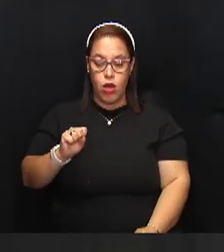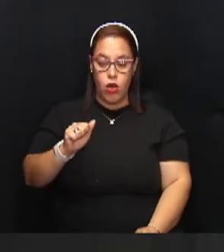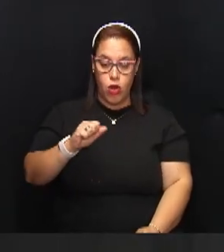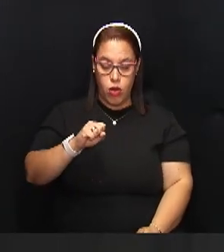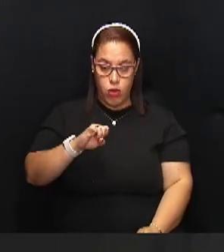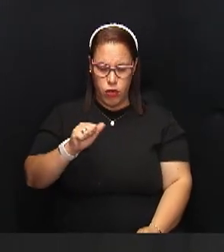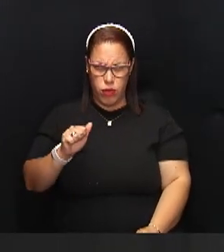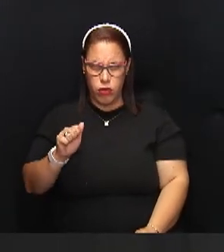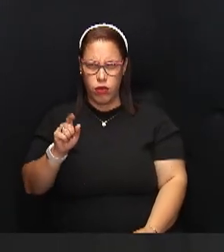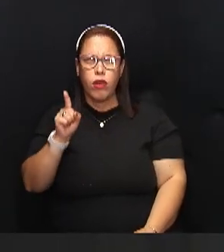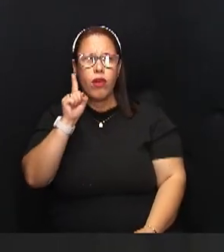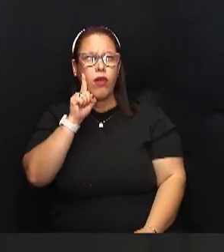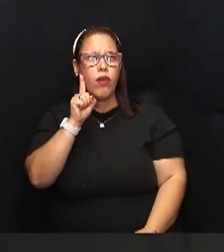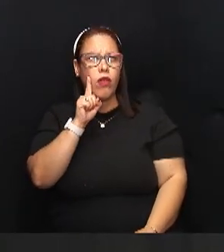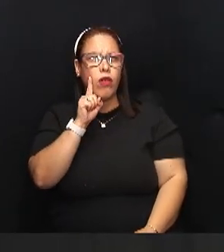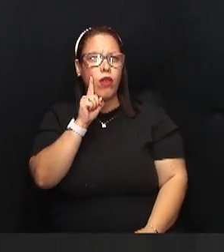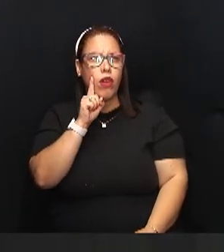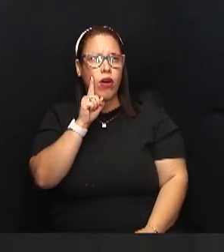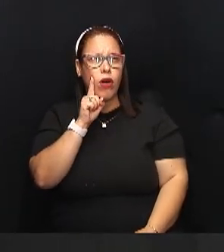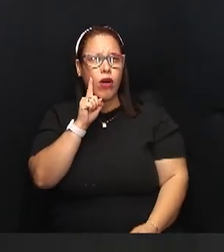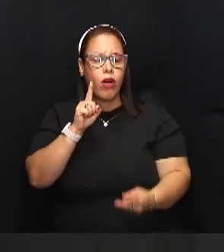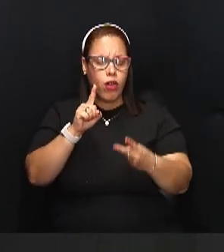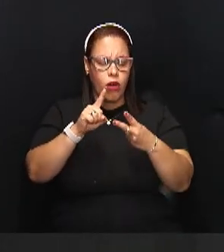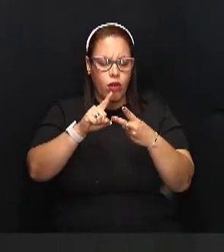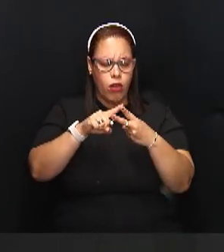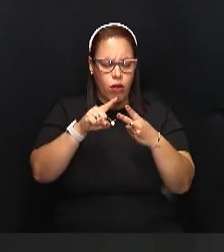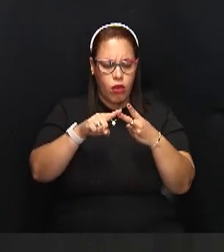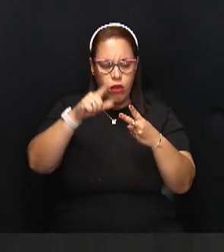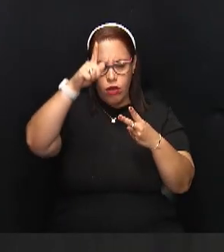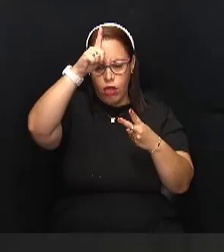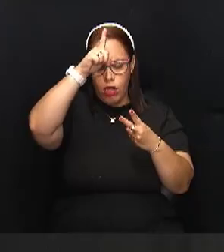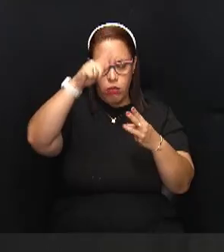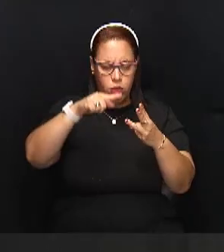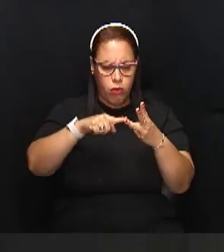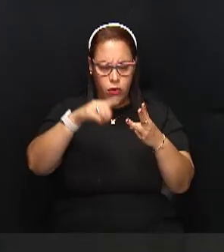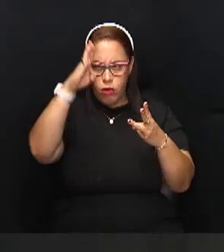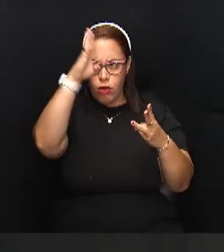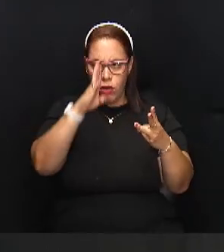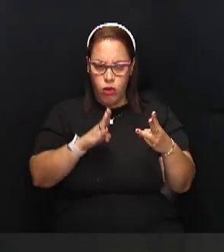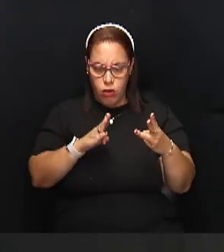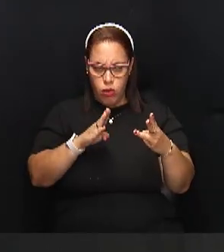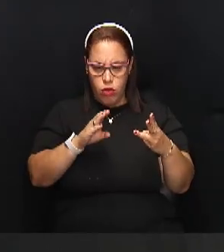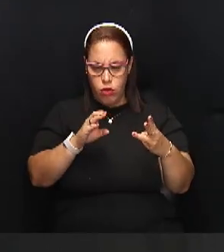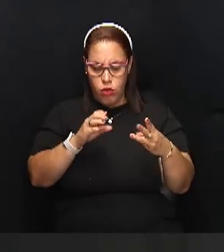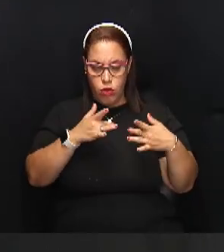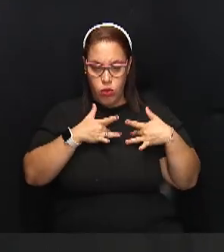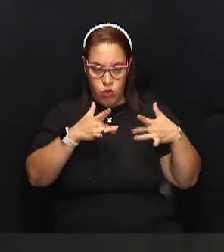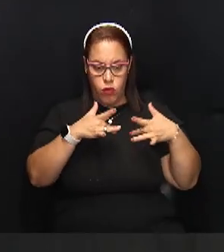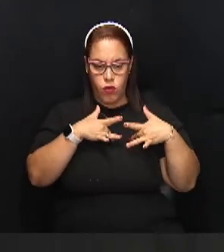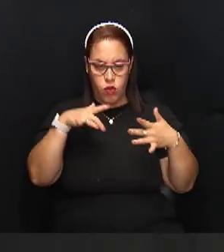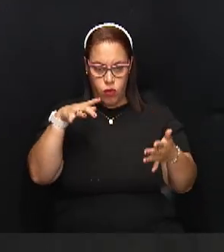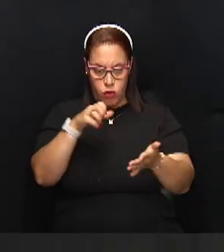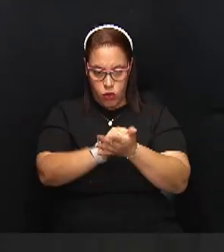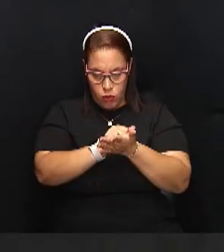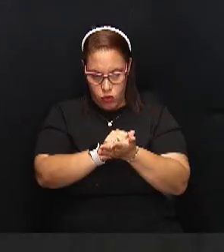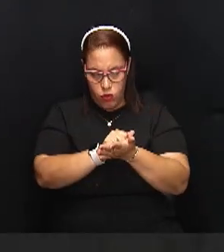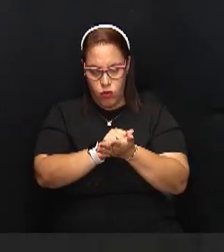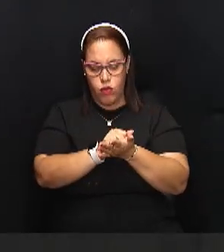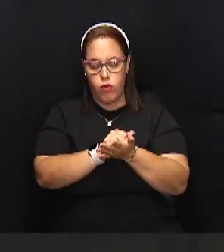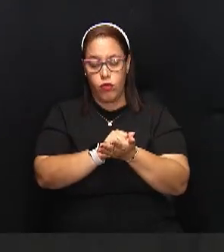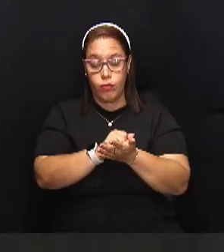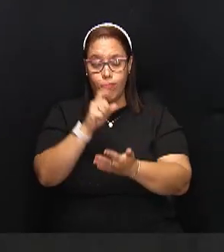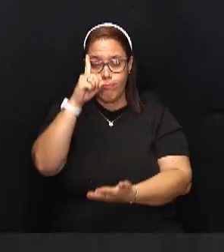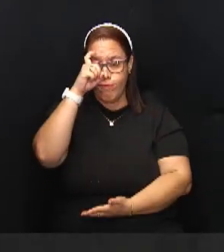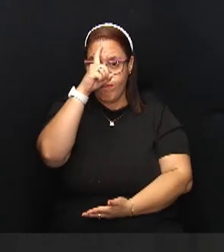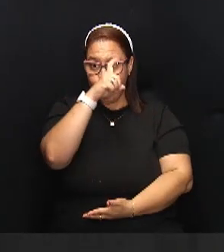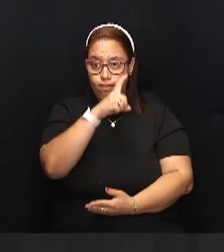eu não estou enganado, da Alemanha, e o Brasil acho que é o terceiro maior banco de doadores de medula óssea, pessoas inscritas. Então, muitas vezes é difícil